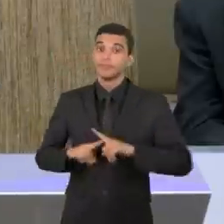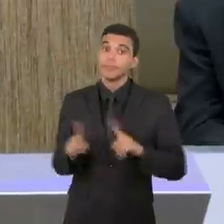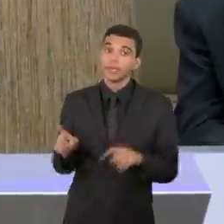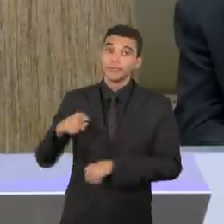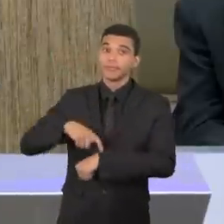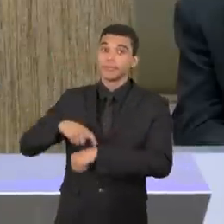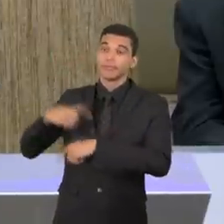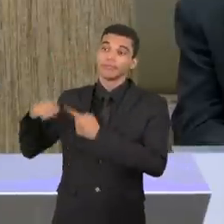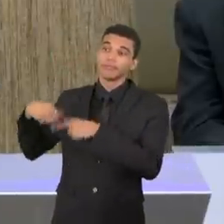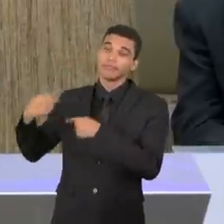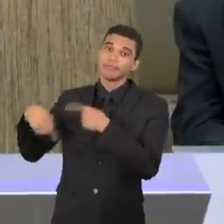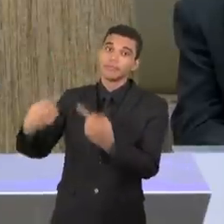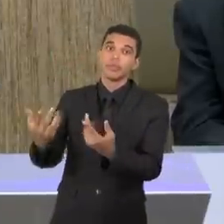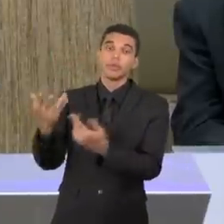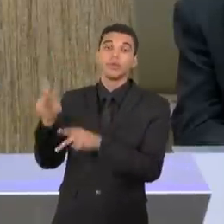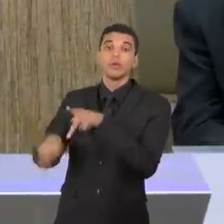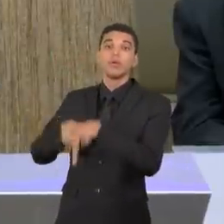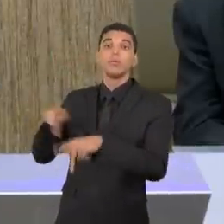que